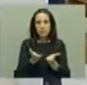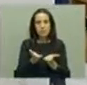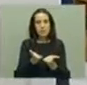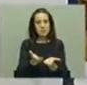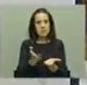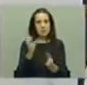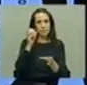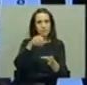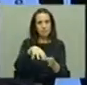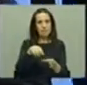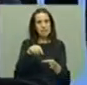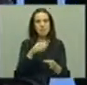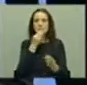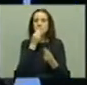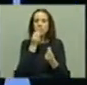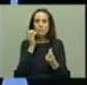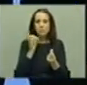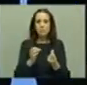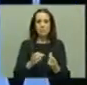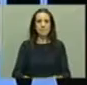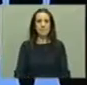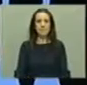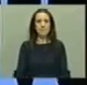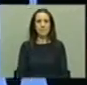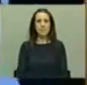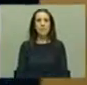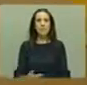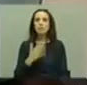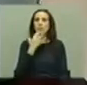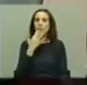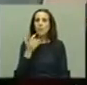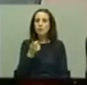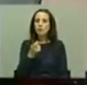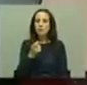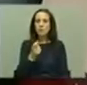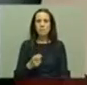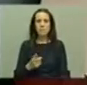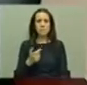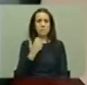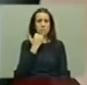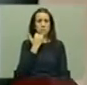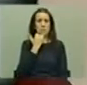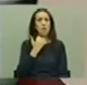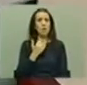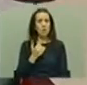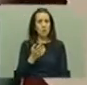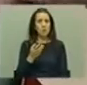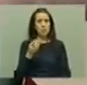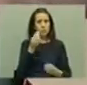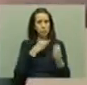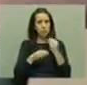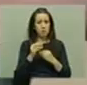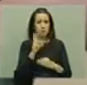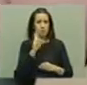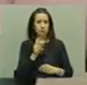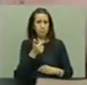que vai dar o verdadeiro sabor. Agora vamos pôr aqui só um bocadinho de piripir, pouco. Isso assim, olha, já a cruz já marchava. Pois está com é, bom aspecto.